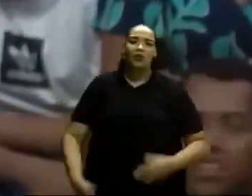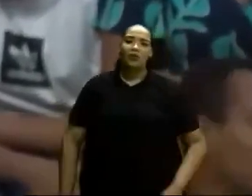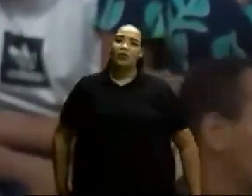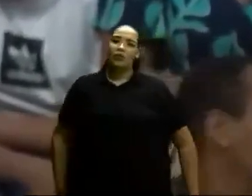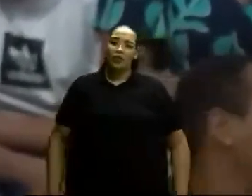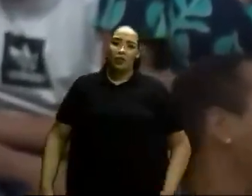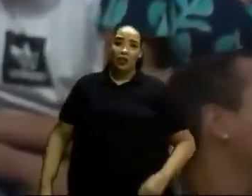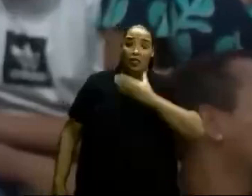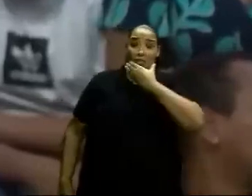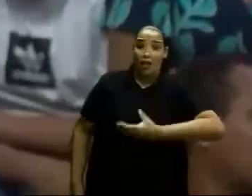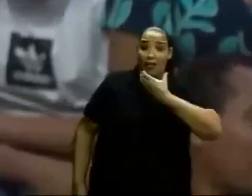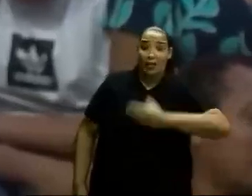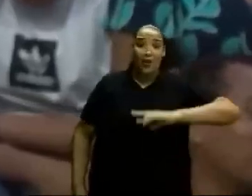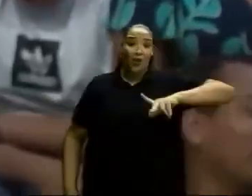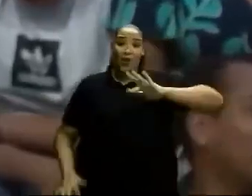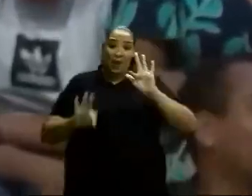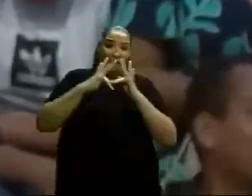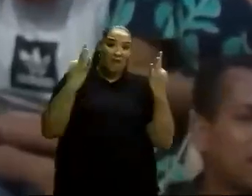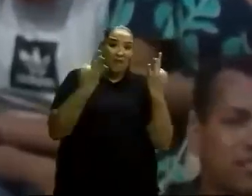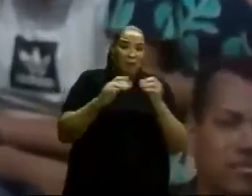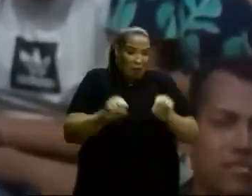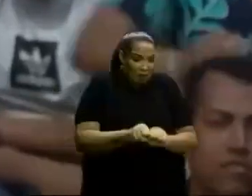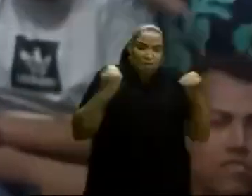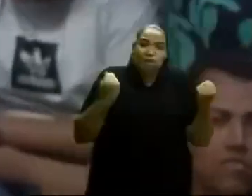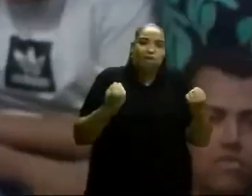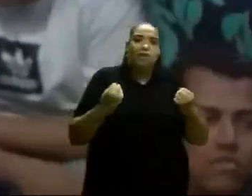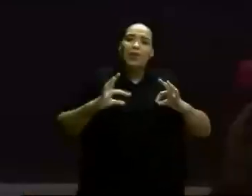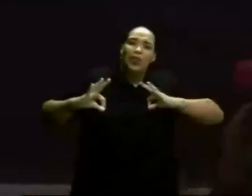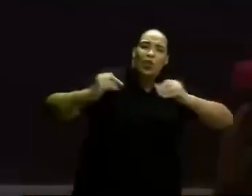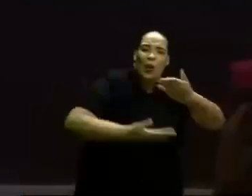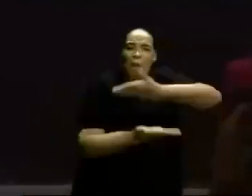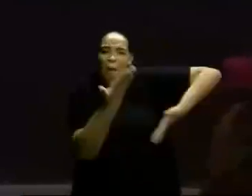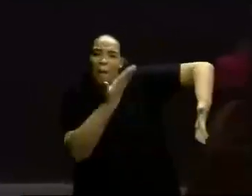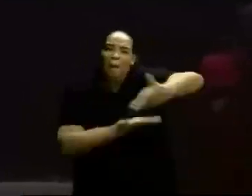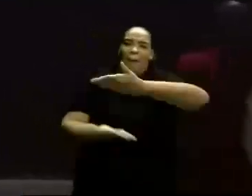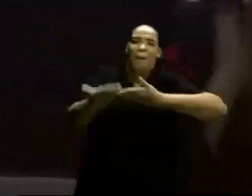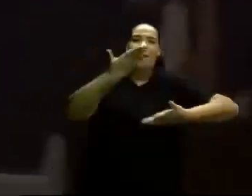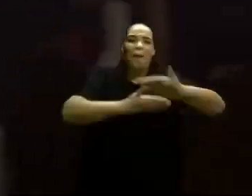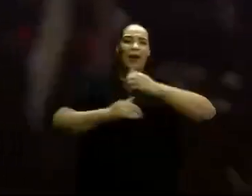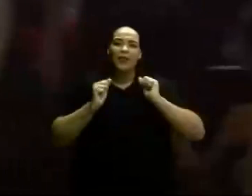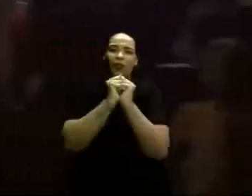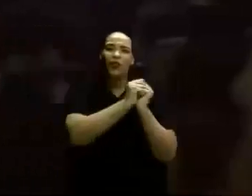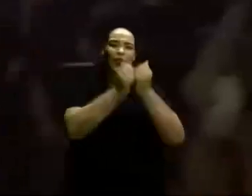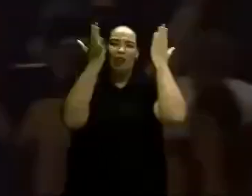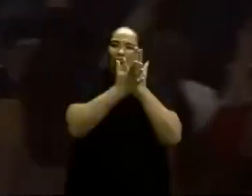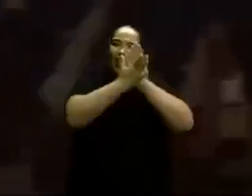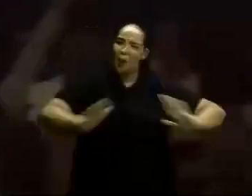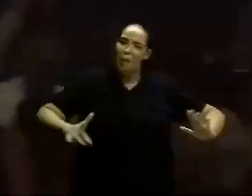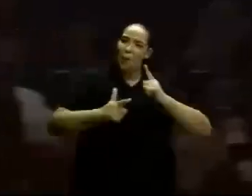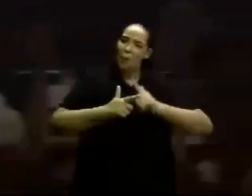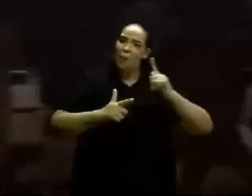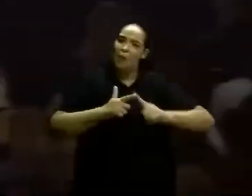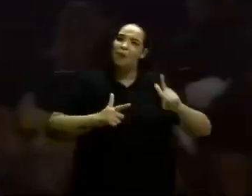Esse Natal não vai ter família rachada. Vai todo mundo sentar na mesma mesa. Acaba com isso.